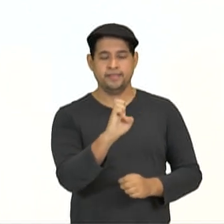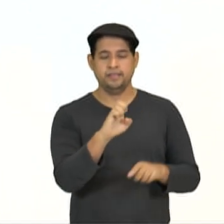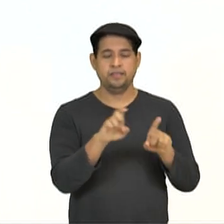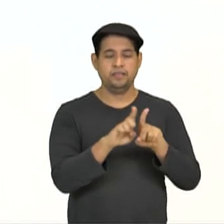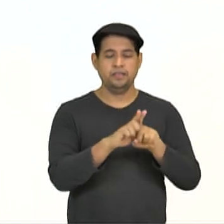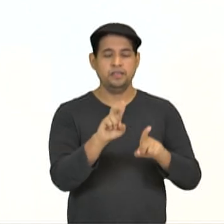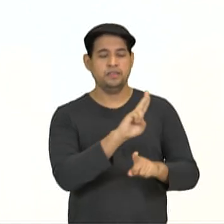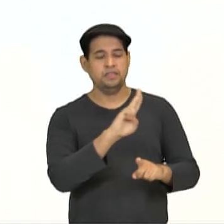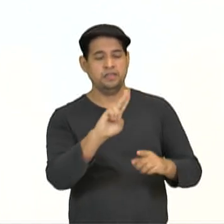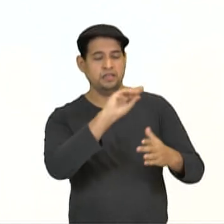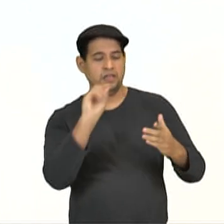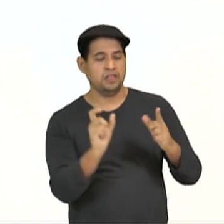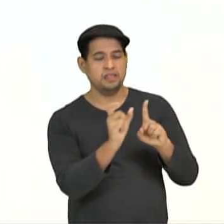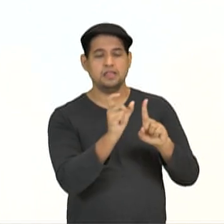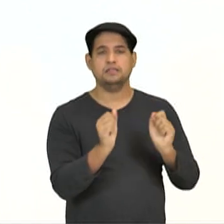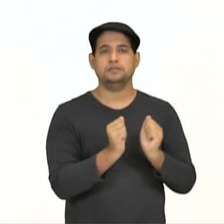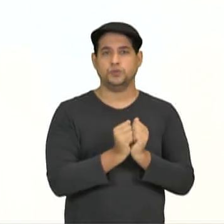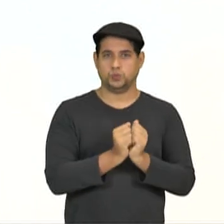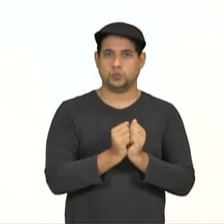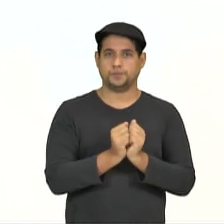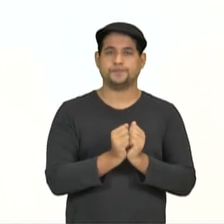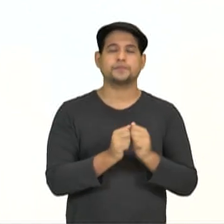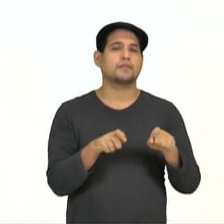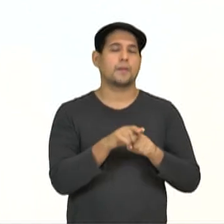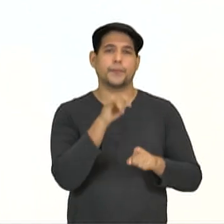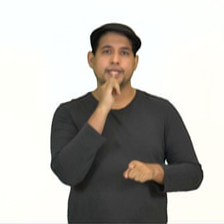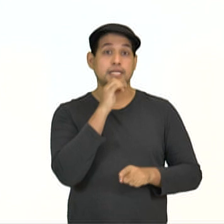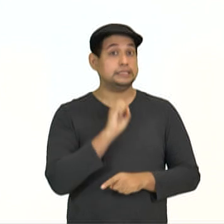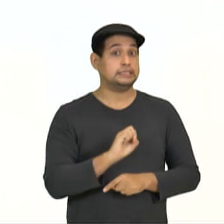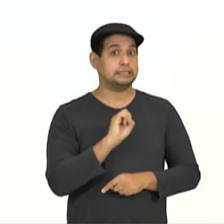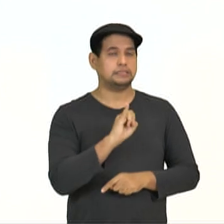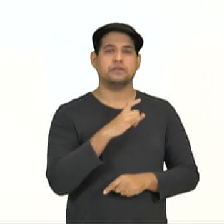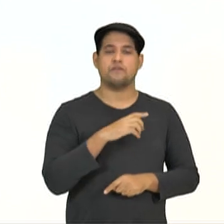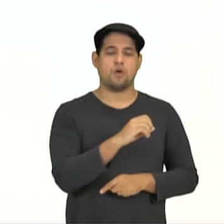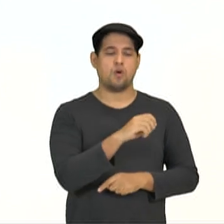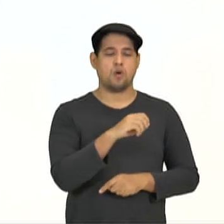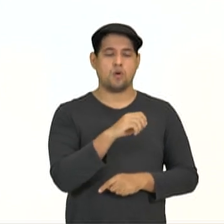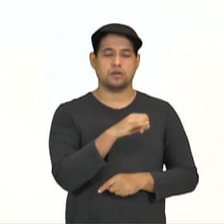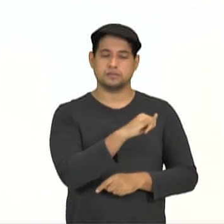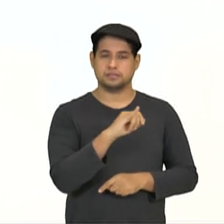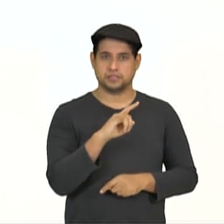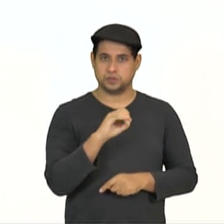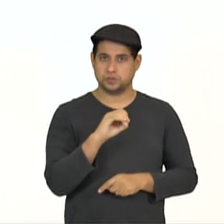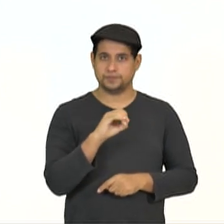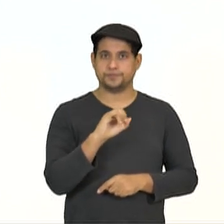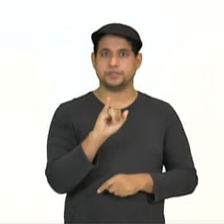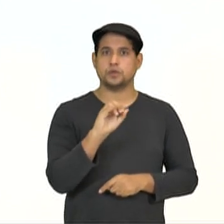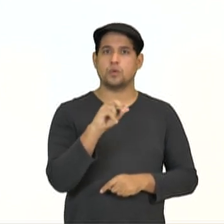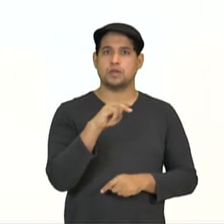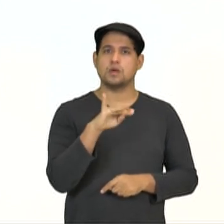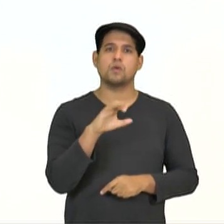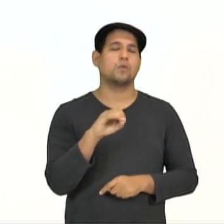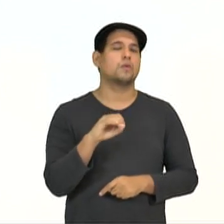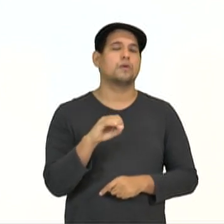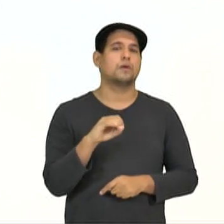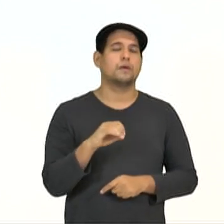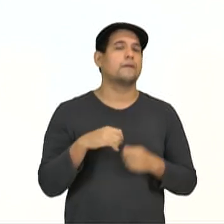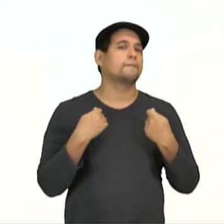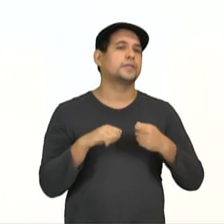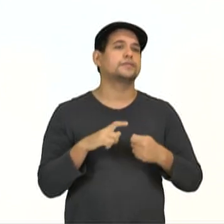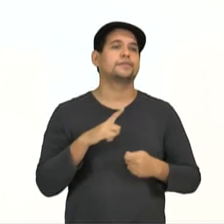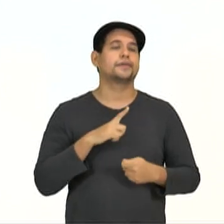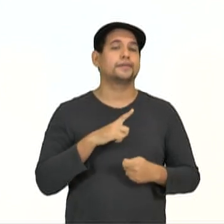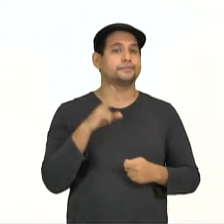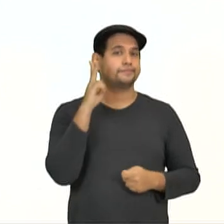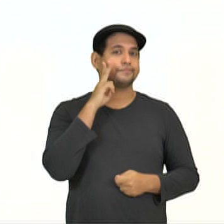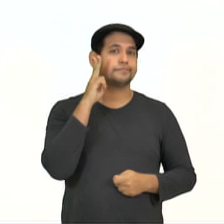o nome do elemento que está junto, tá? Então, se for um óxido iônico, né? Lembrando aqui que é aquele